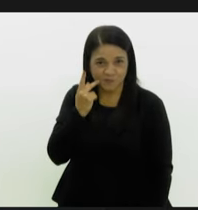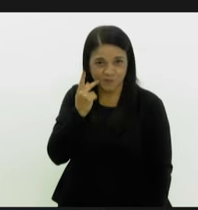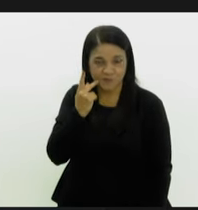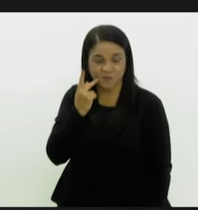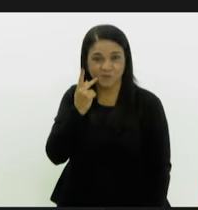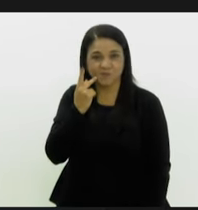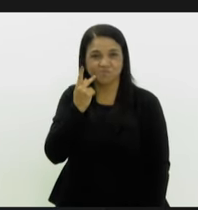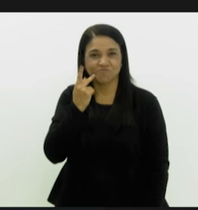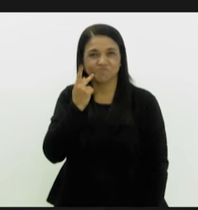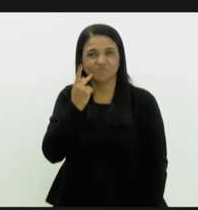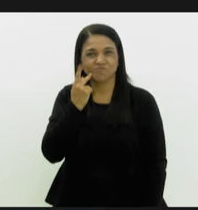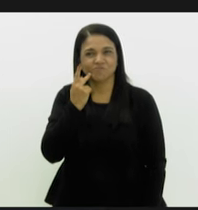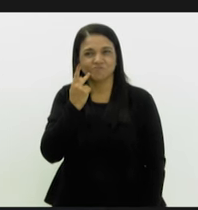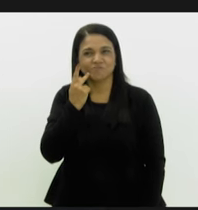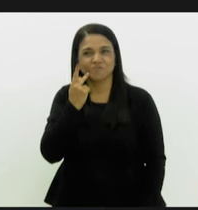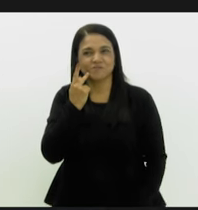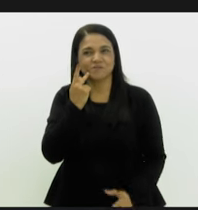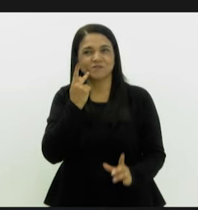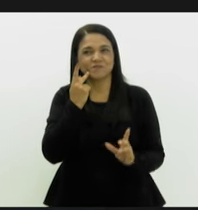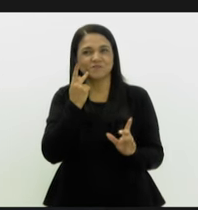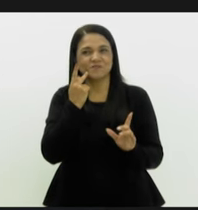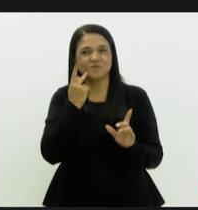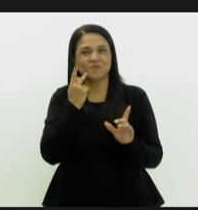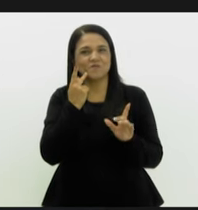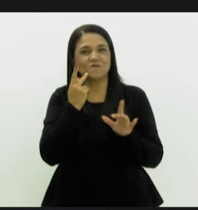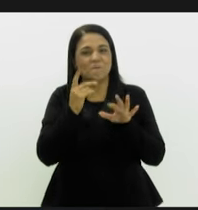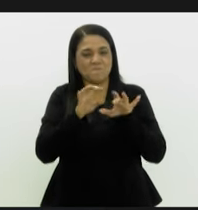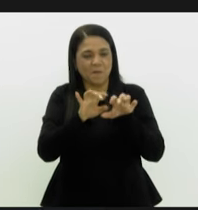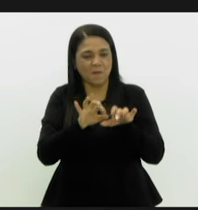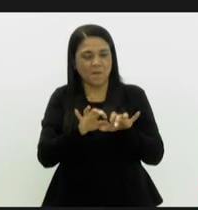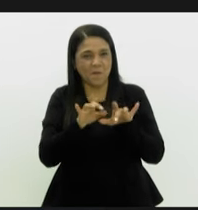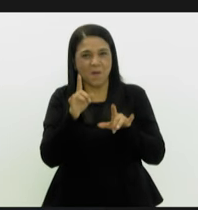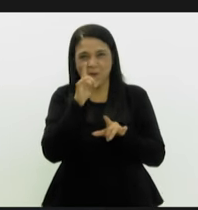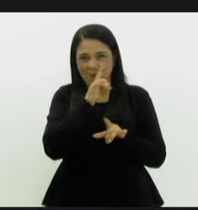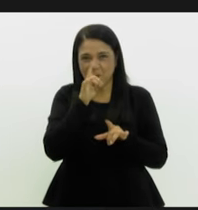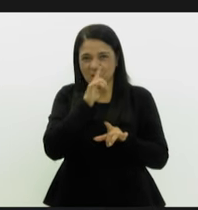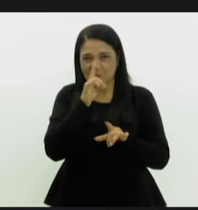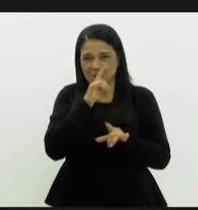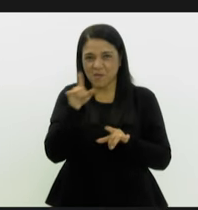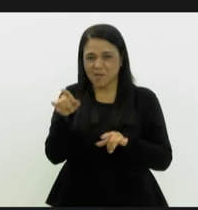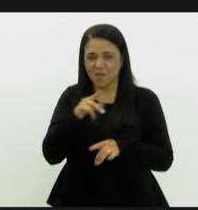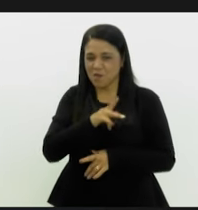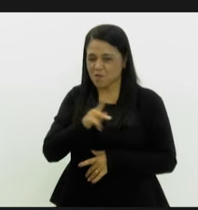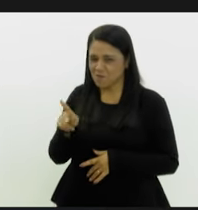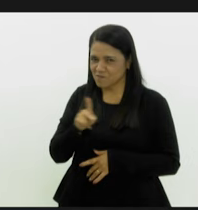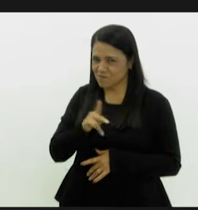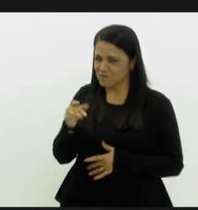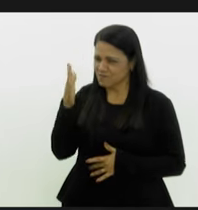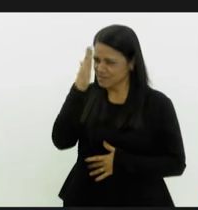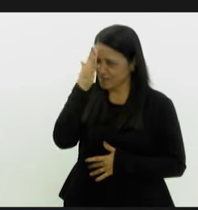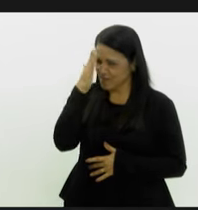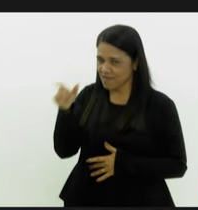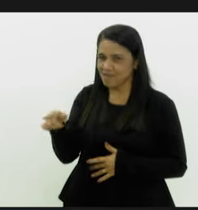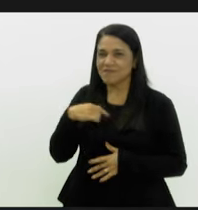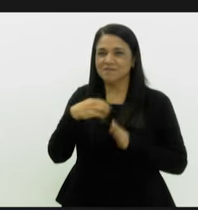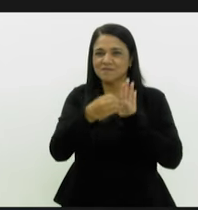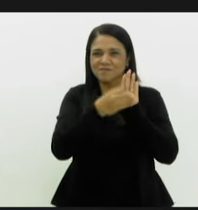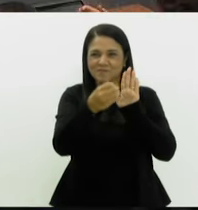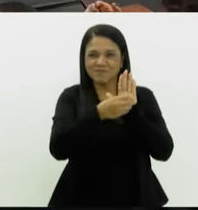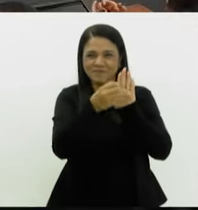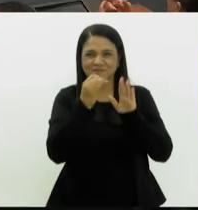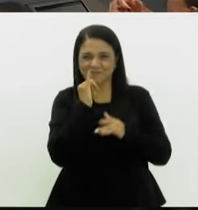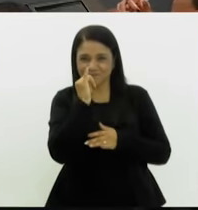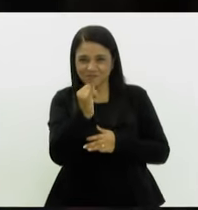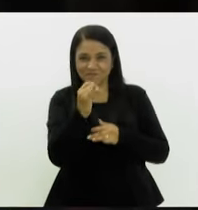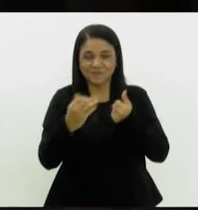ser menos rebuscado, houve erro aí de digitação. Homem erudito, viu, um professor. Com os pareceres emitidos em